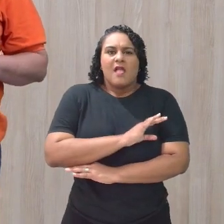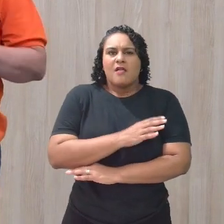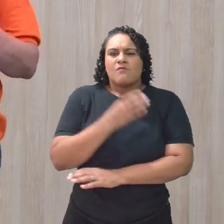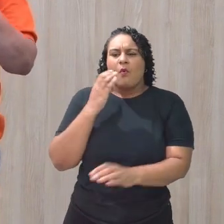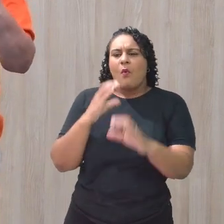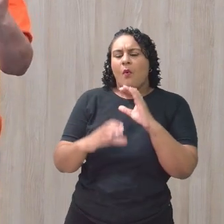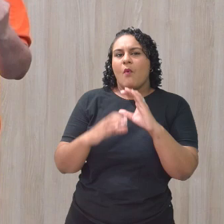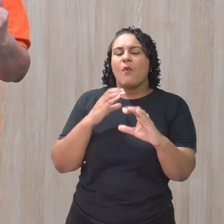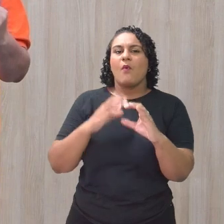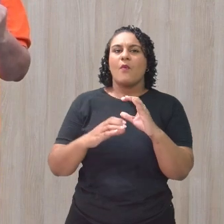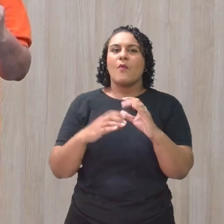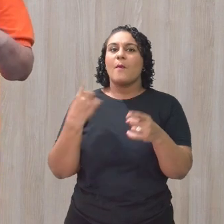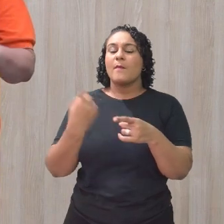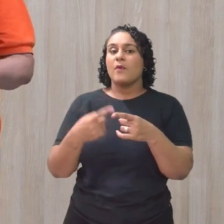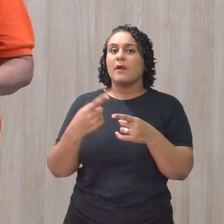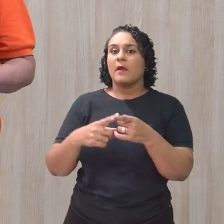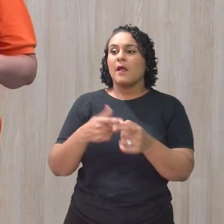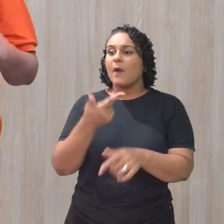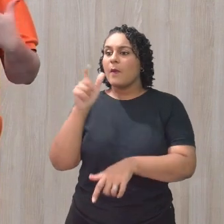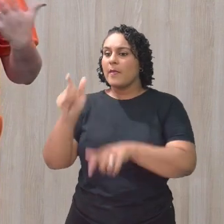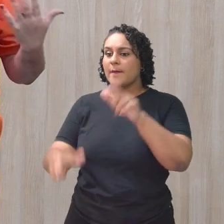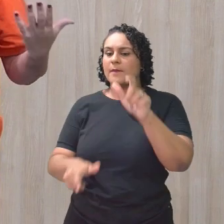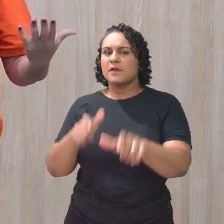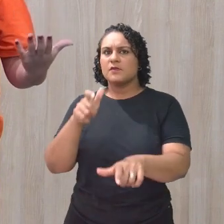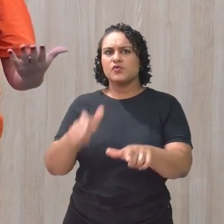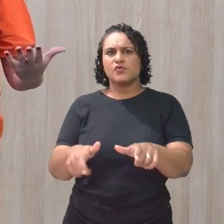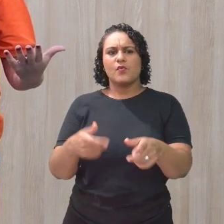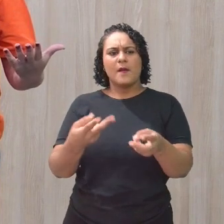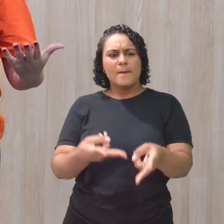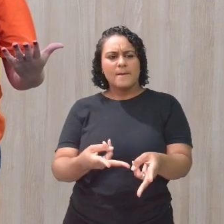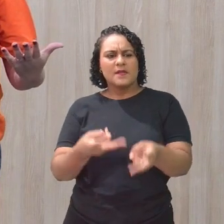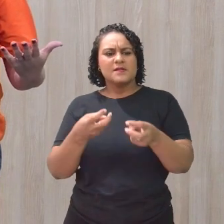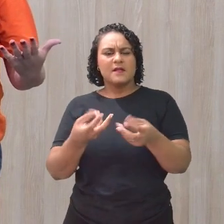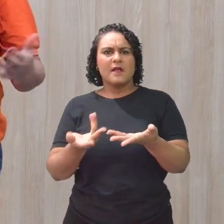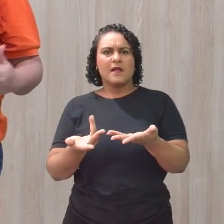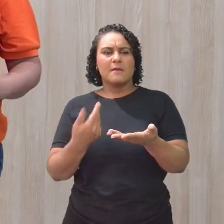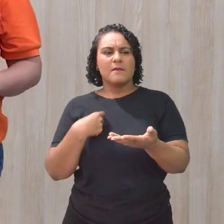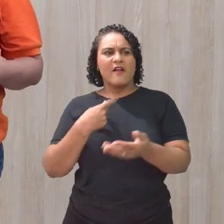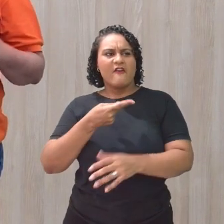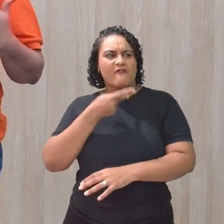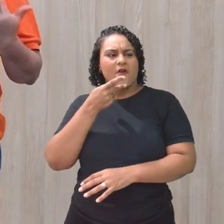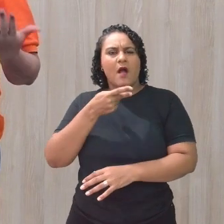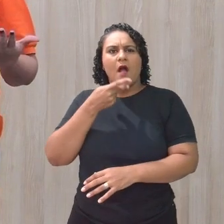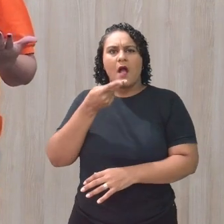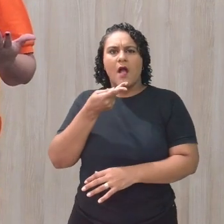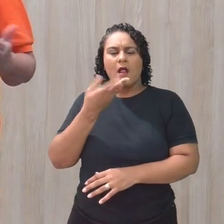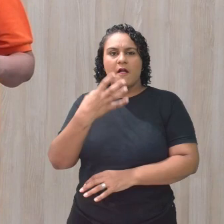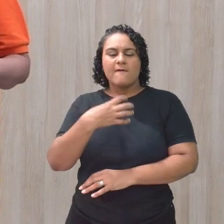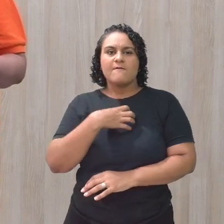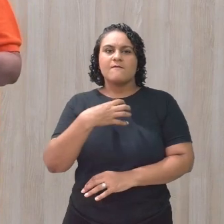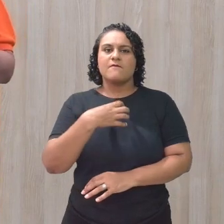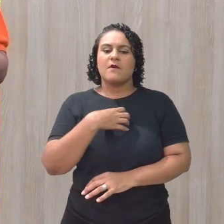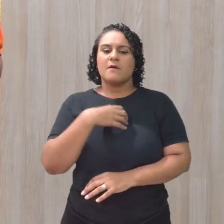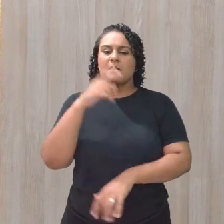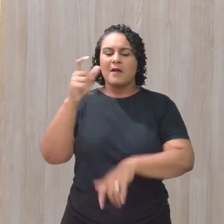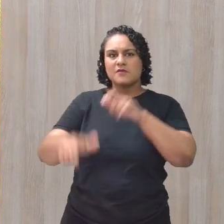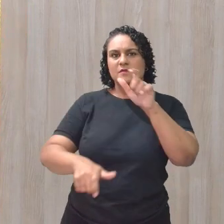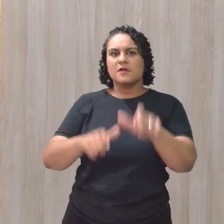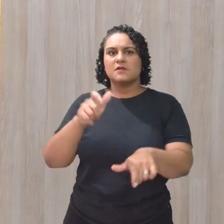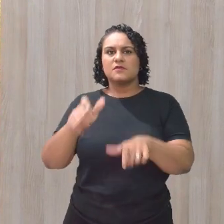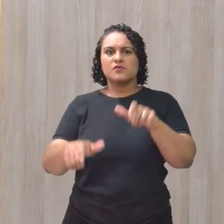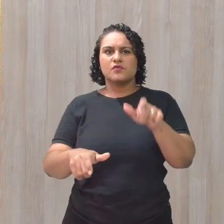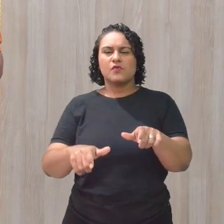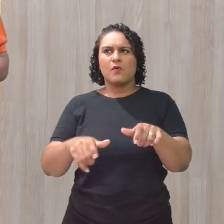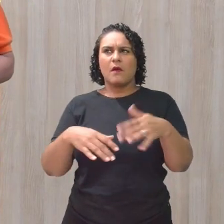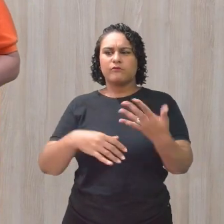fala, porque o mundo nos lê através da nossa fala, não é? Quando falamos, as pessoas estão fazendo